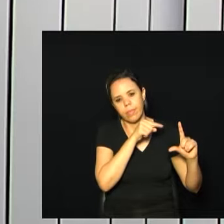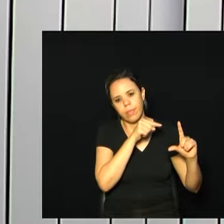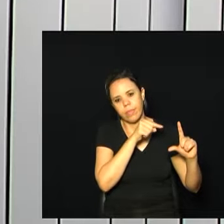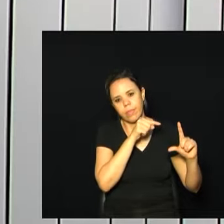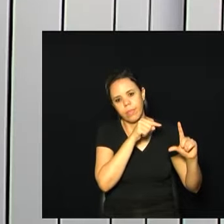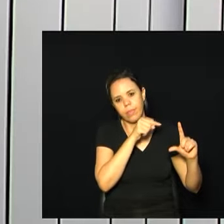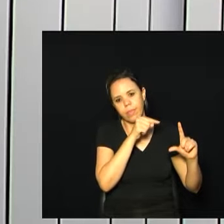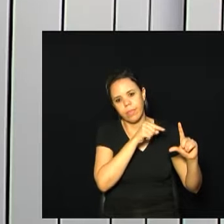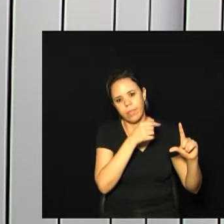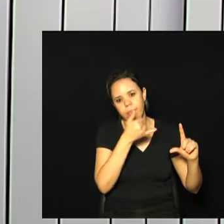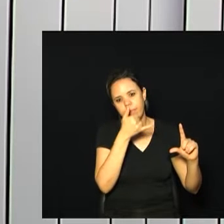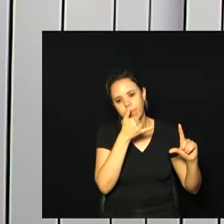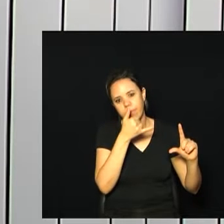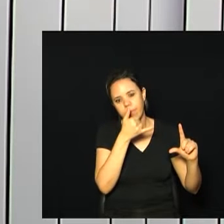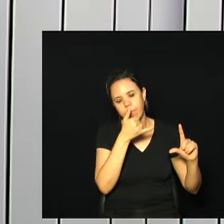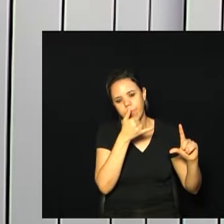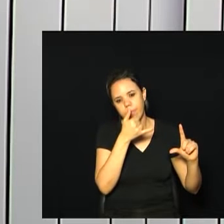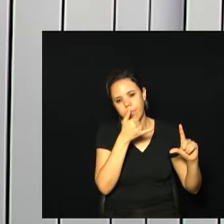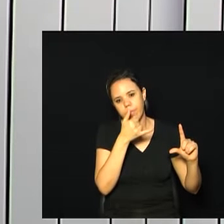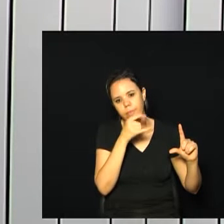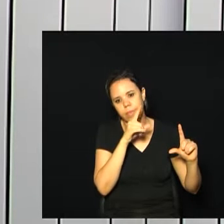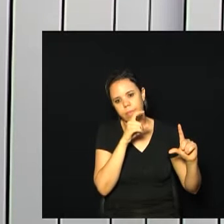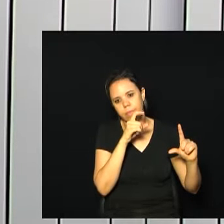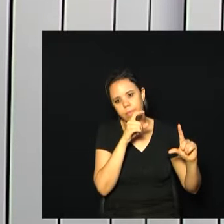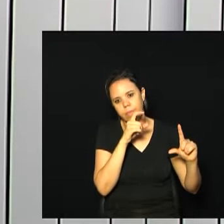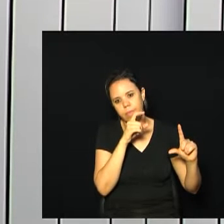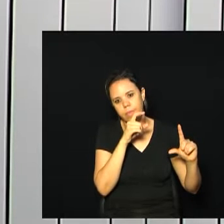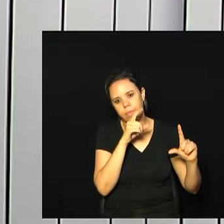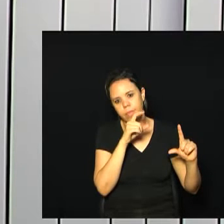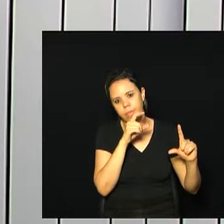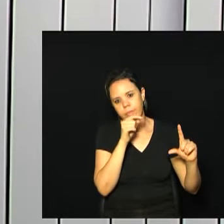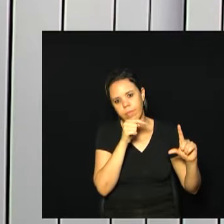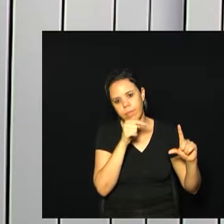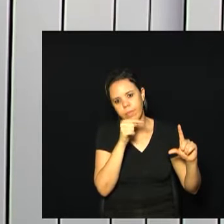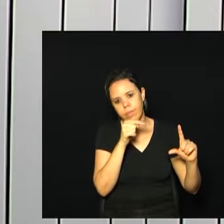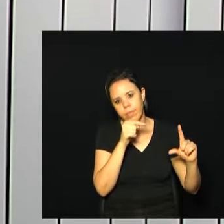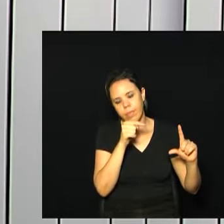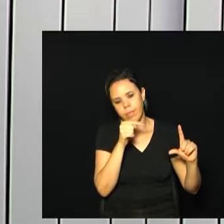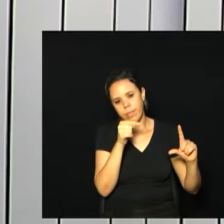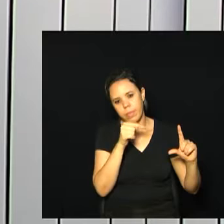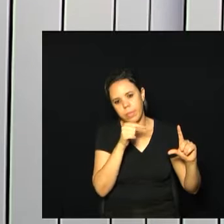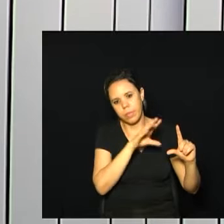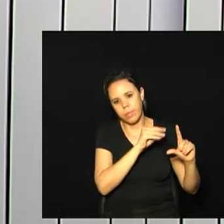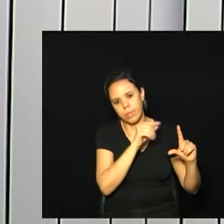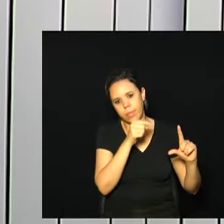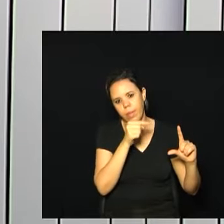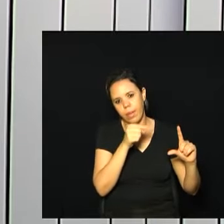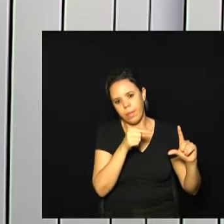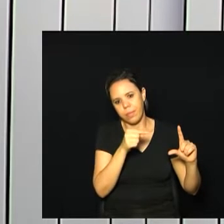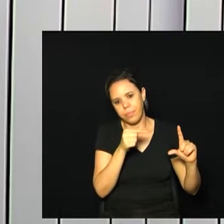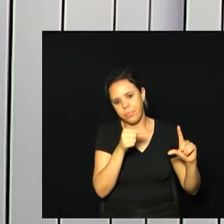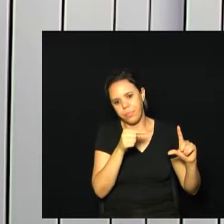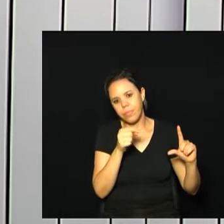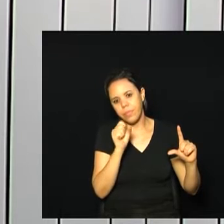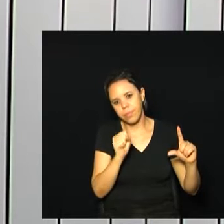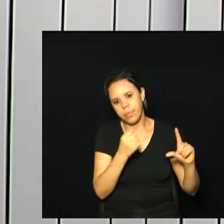Então, pegue o celular, abre a câmera como se você fosse tirar uma foto e você aponta aqui, ó, para este QR Code. E aí